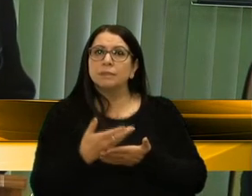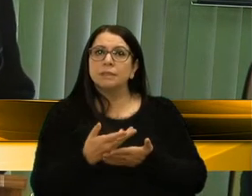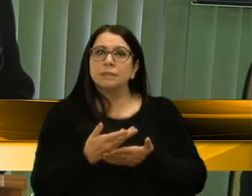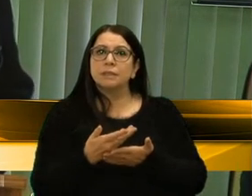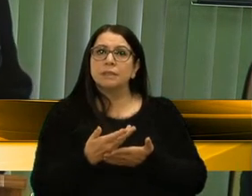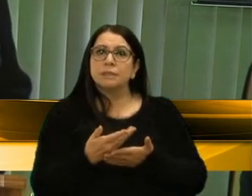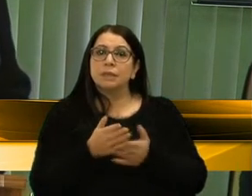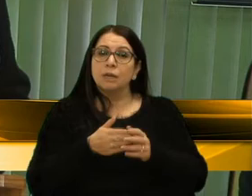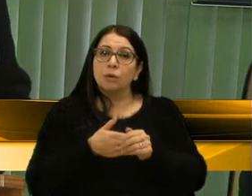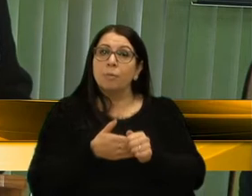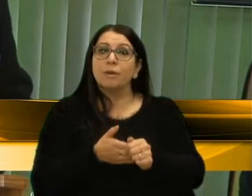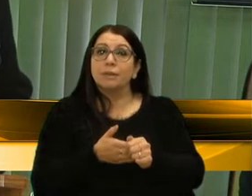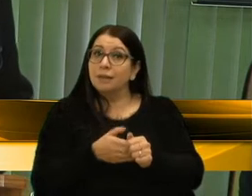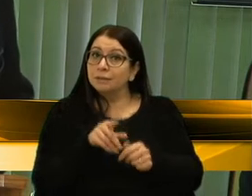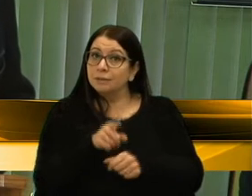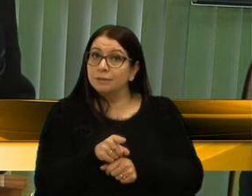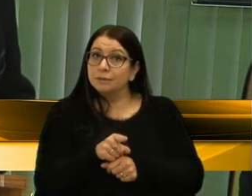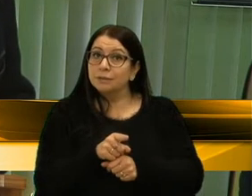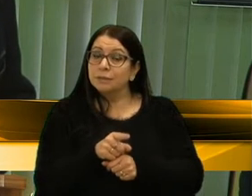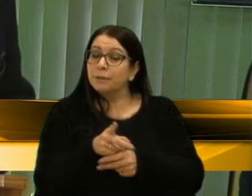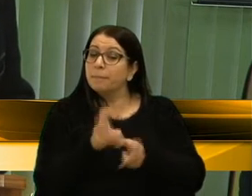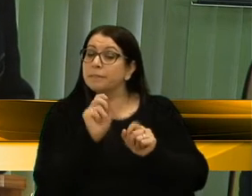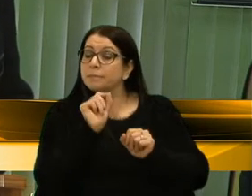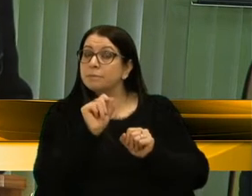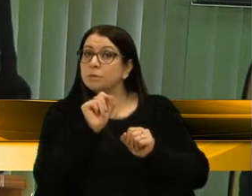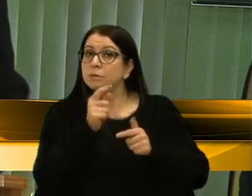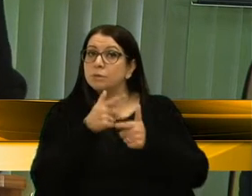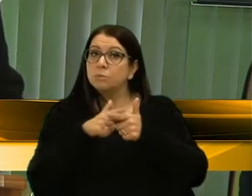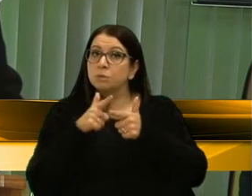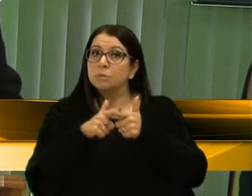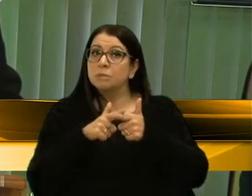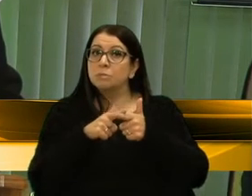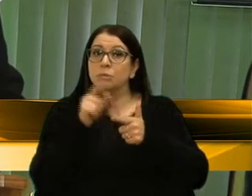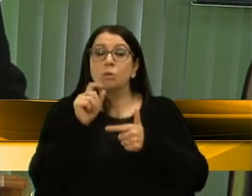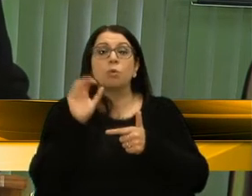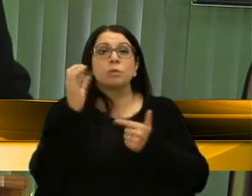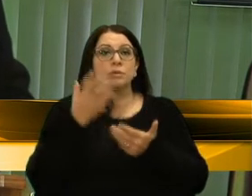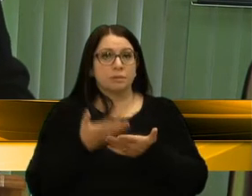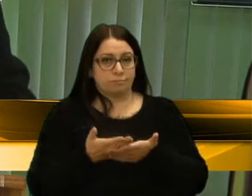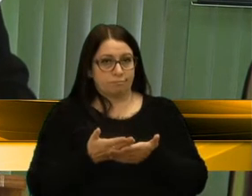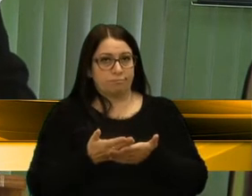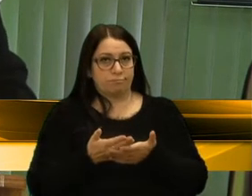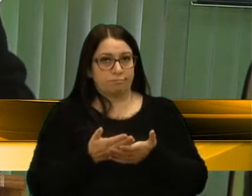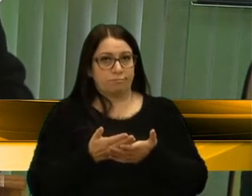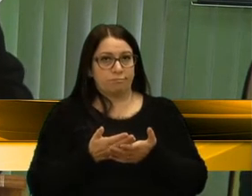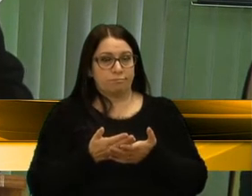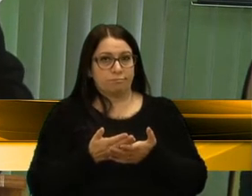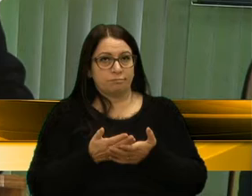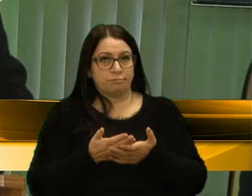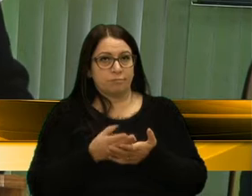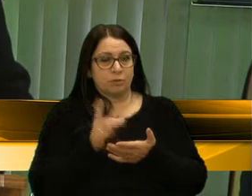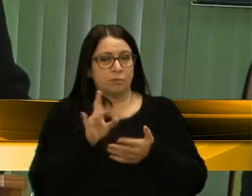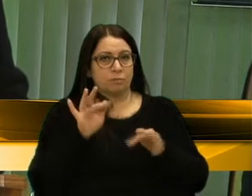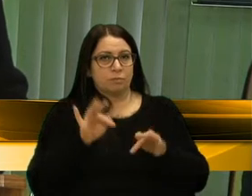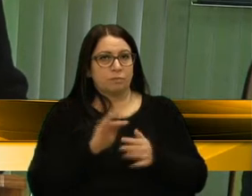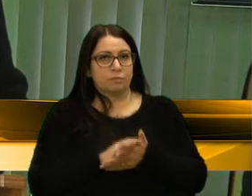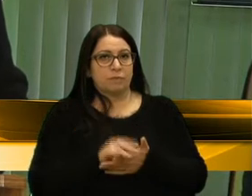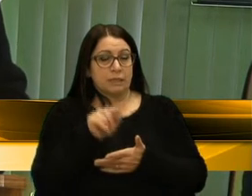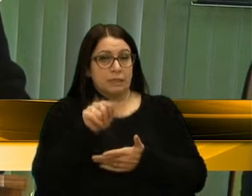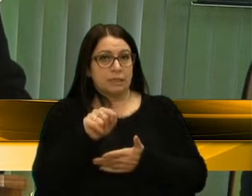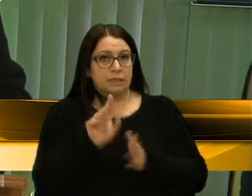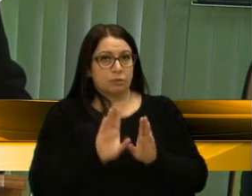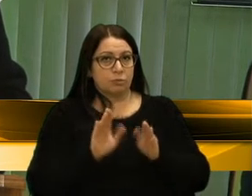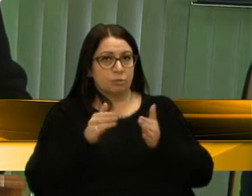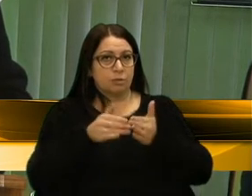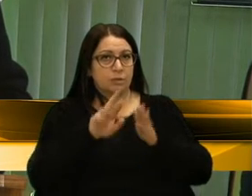ser acompanhados e identificar que os problemas estão acontecendo. Só para finalizar, este Comitê